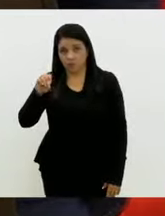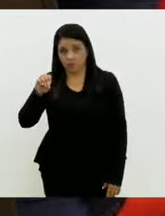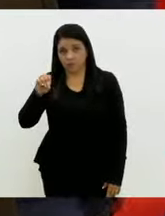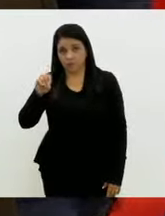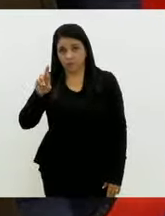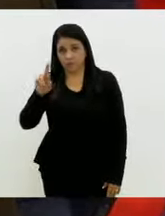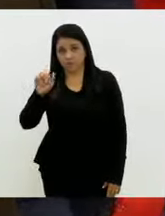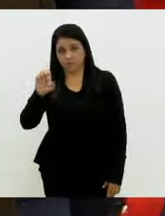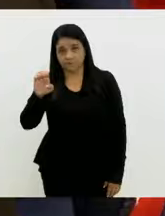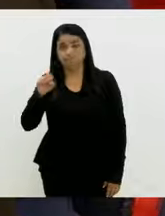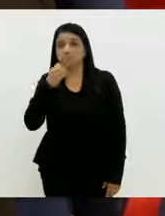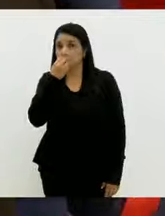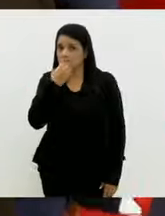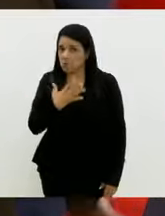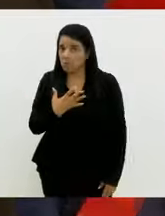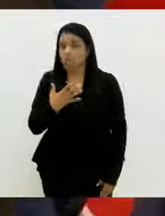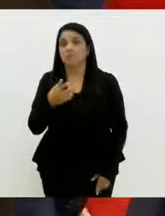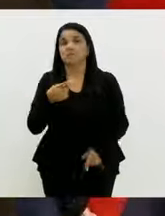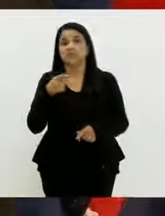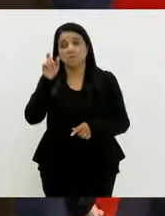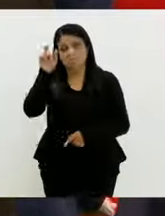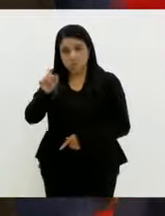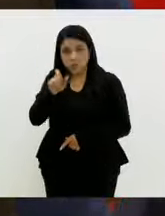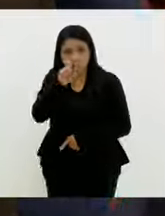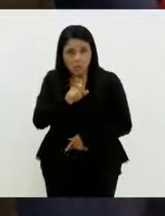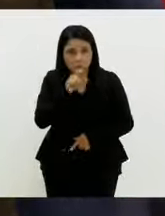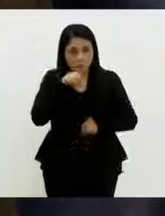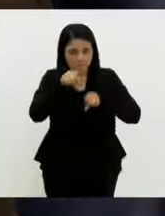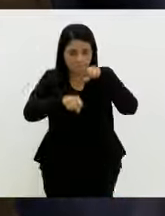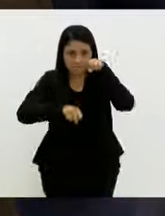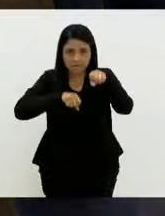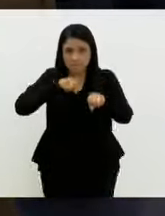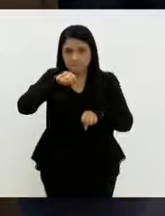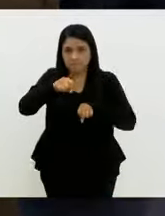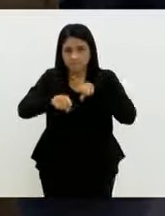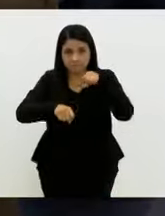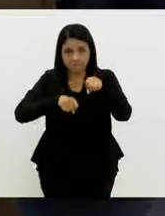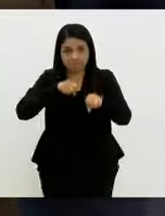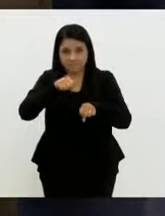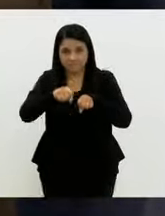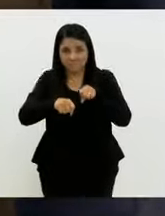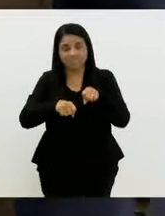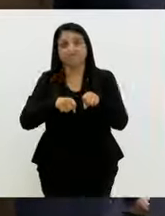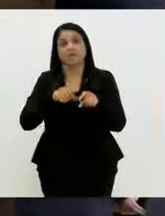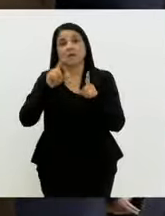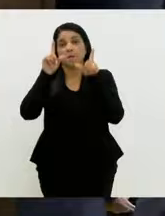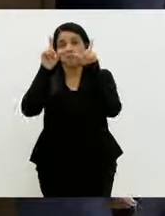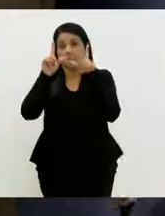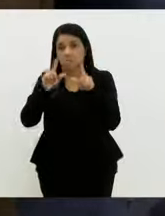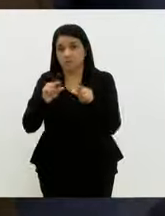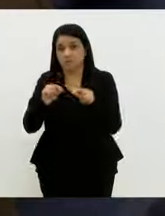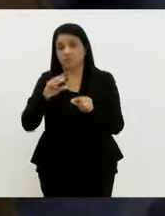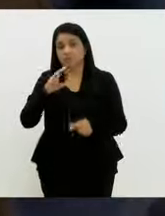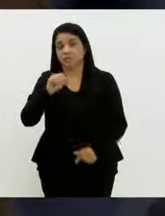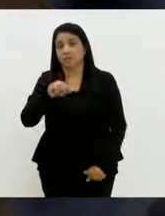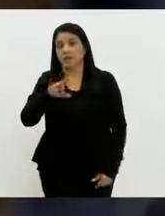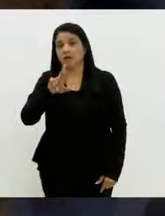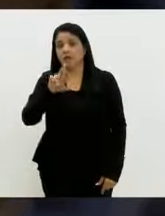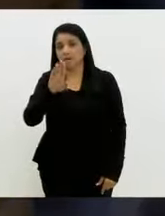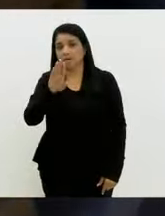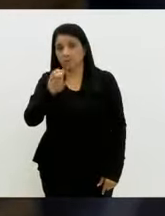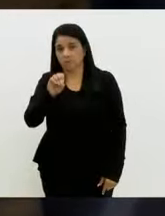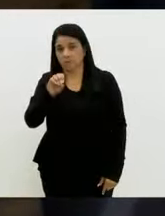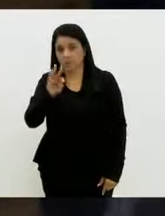porque as pessoas que estão pedalando, primeiro, elas estão emitindo menos carbono, né?